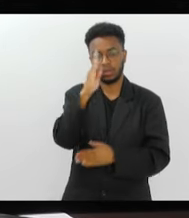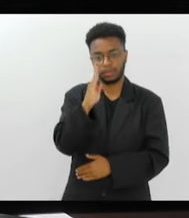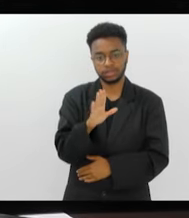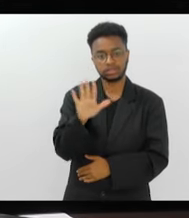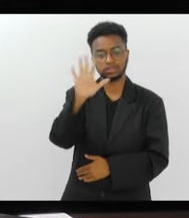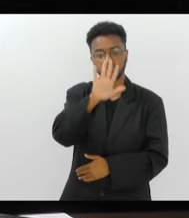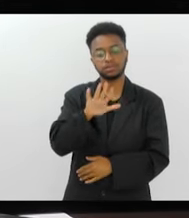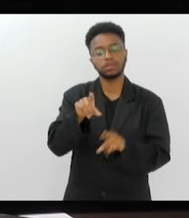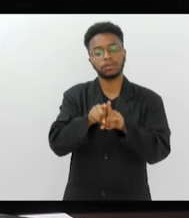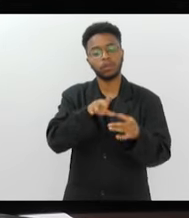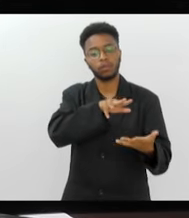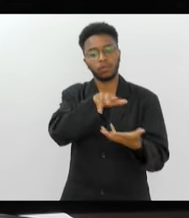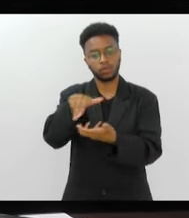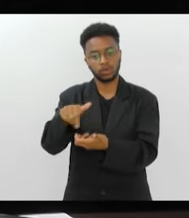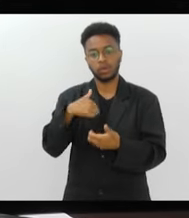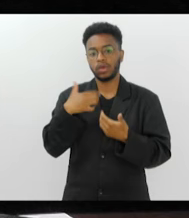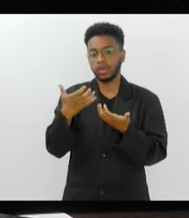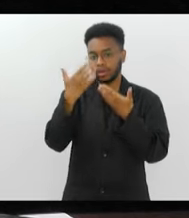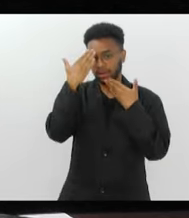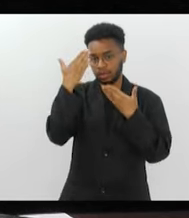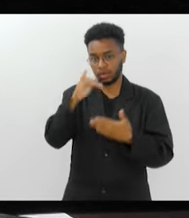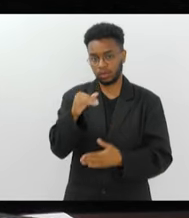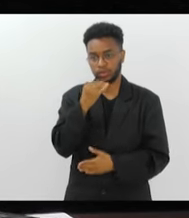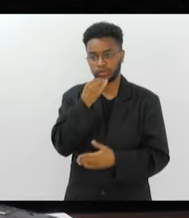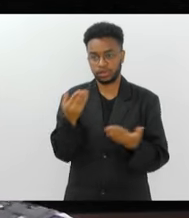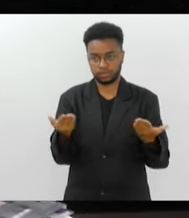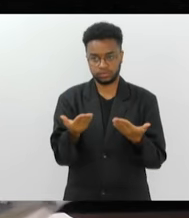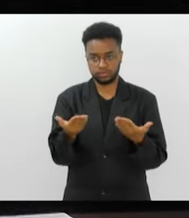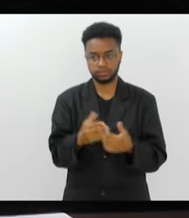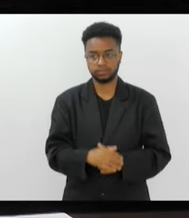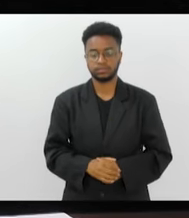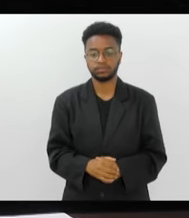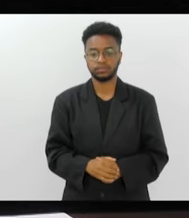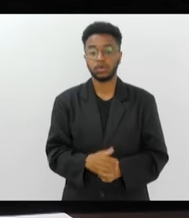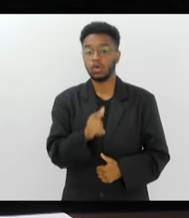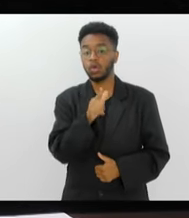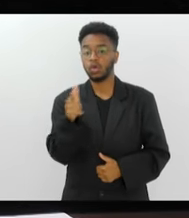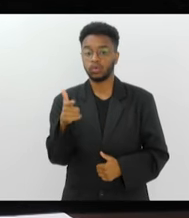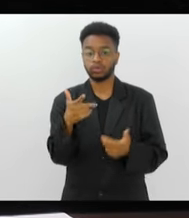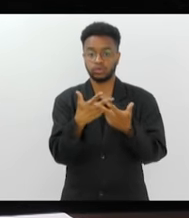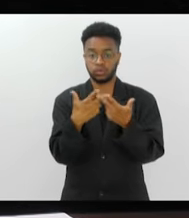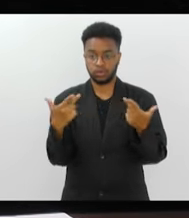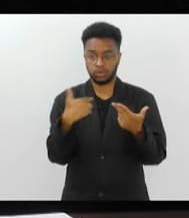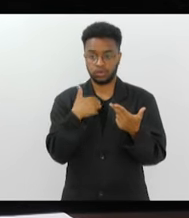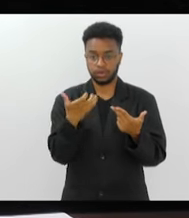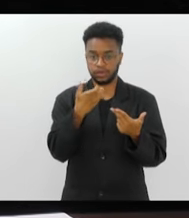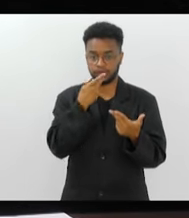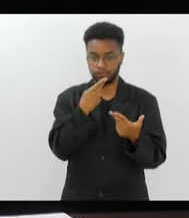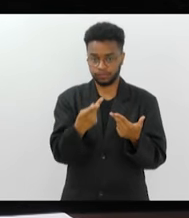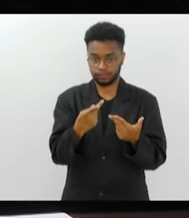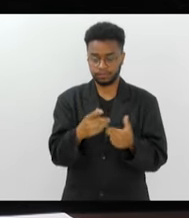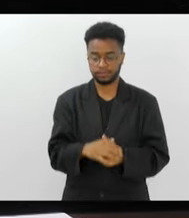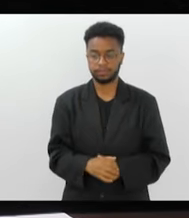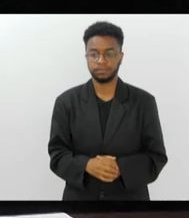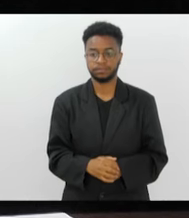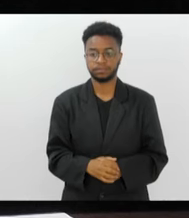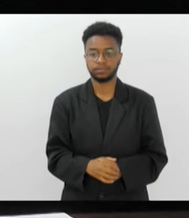mundial. Quero agradecer essa oportunidade. Outro aspecto que eu quero também falar é